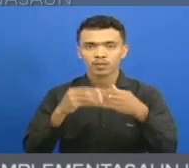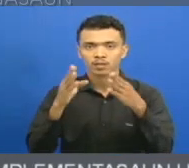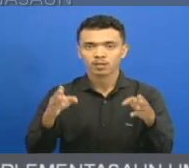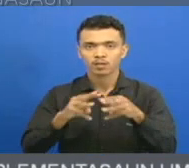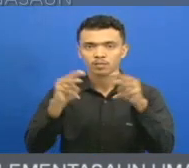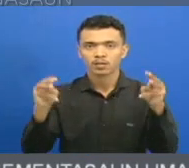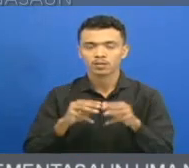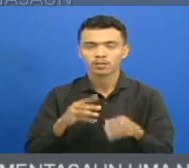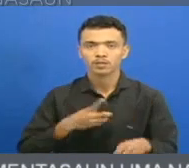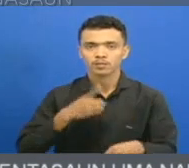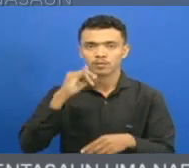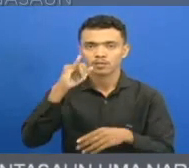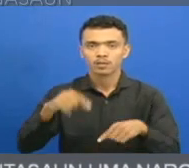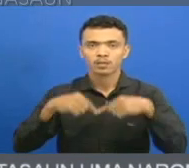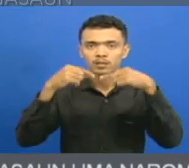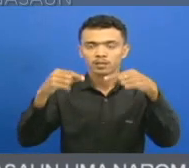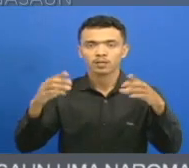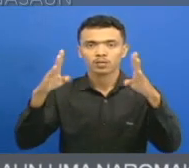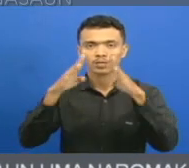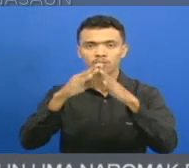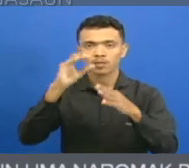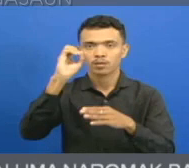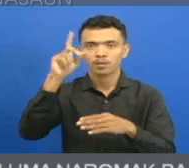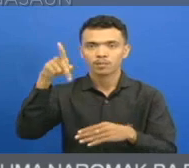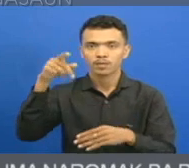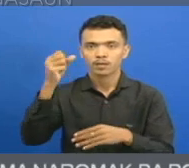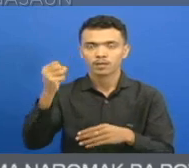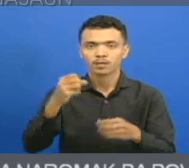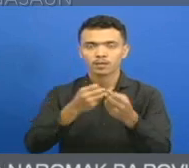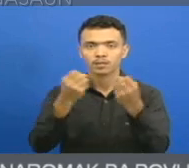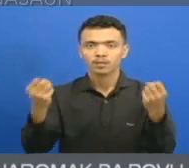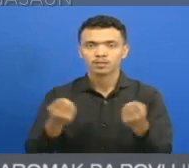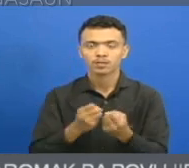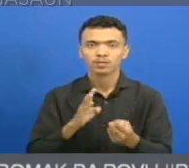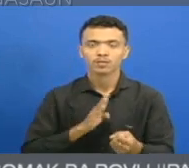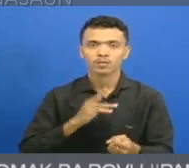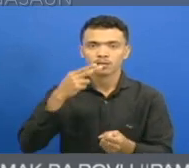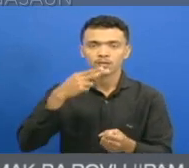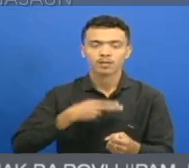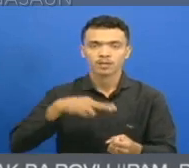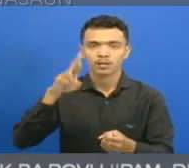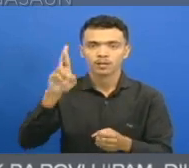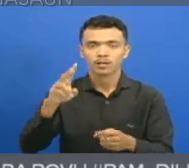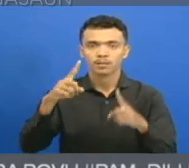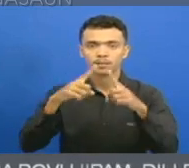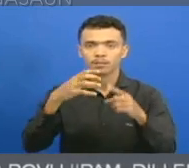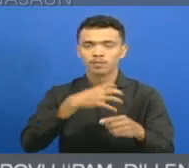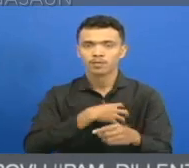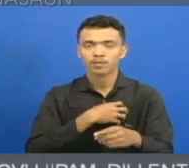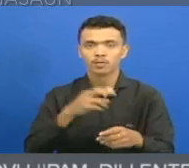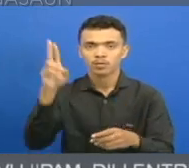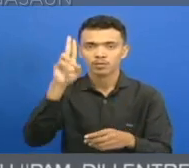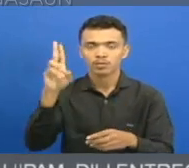Autoridade do município de Ili entrega a residência oficial Polícia Suco e a Suco Herrera da Polícia Nacional Timor-Leste, onde utiliza a do garante a